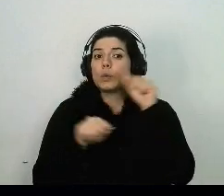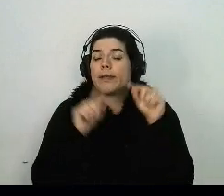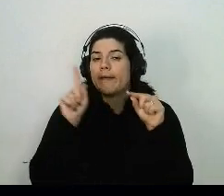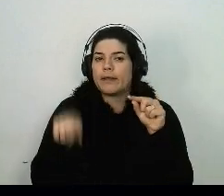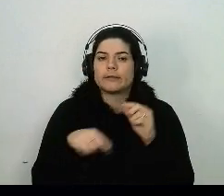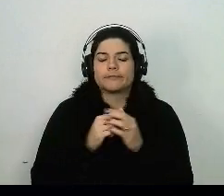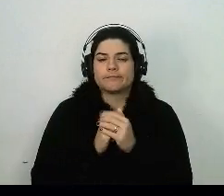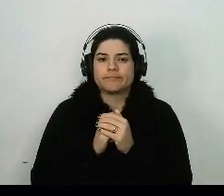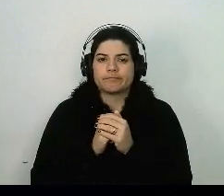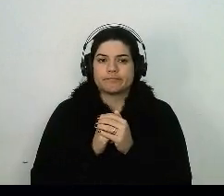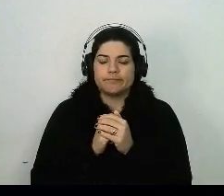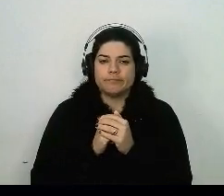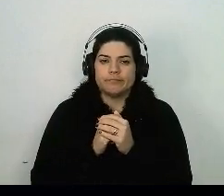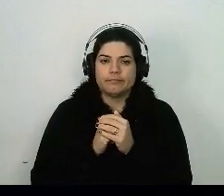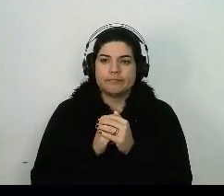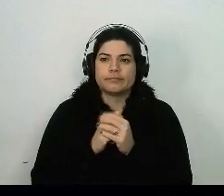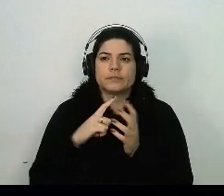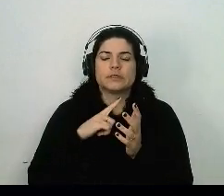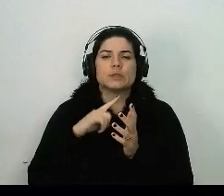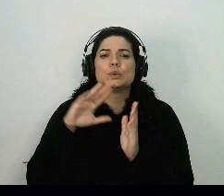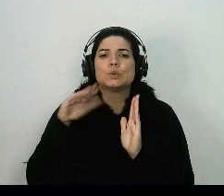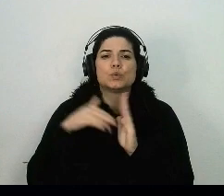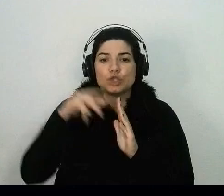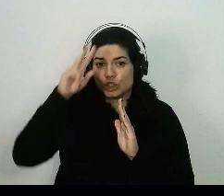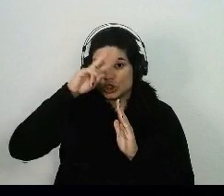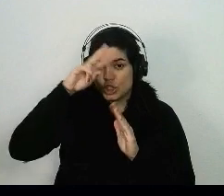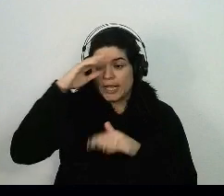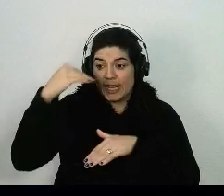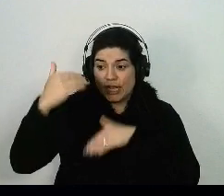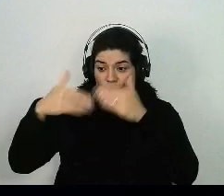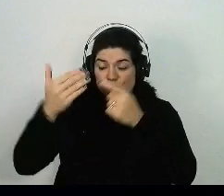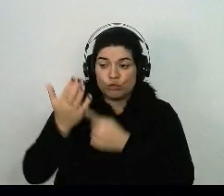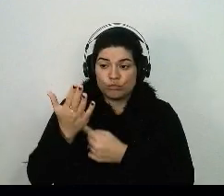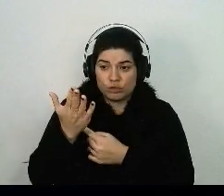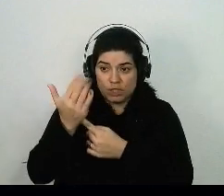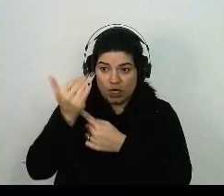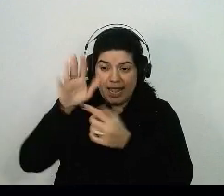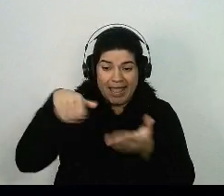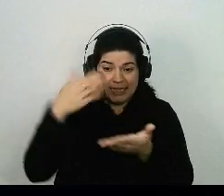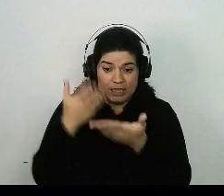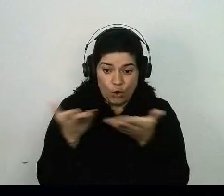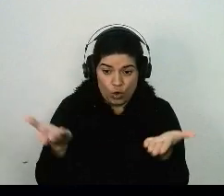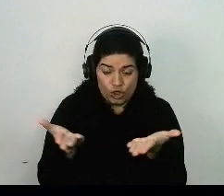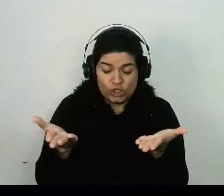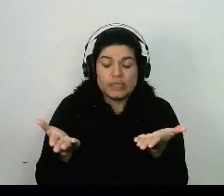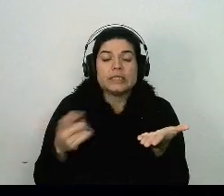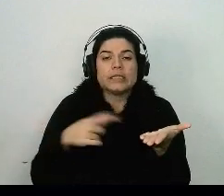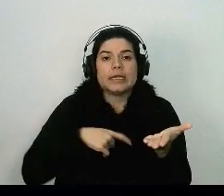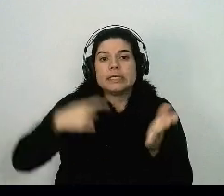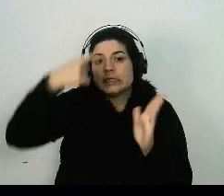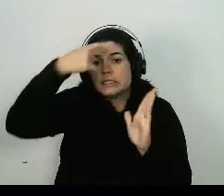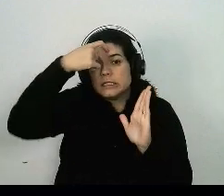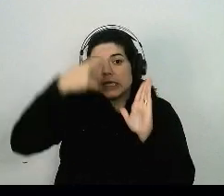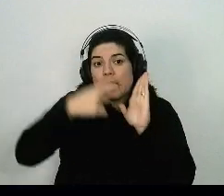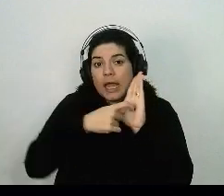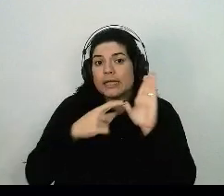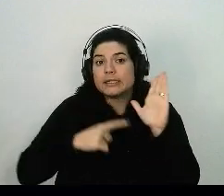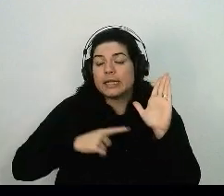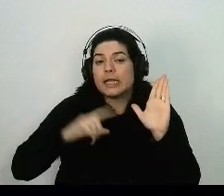como em toda a história da evolução tecnológica que a gente teve até hoje, a inteligência artificial ela vai trazer